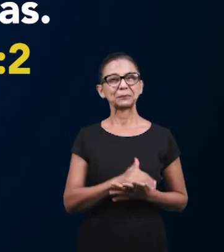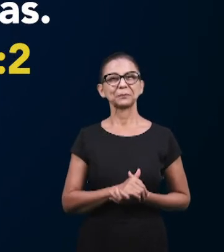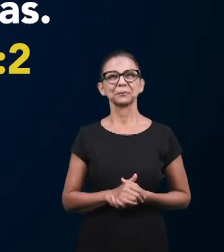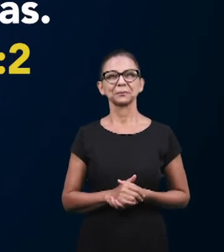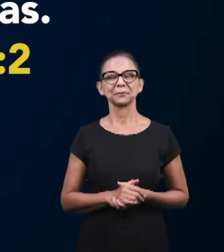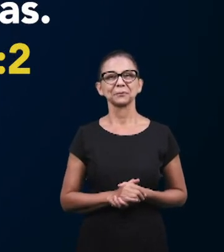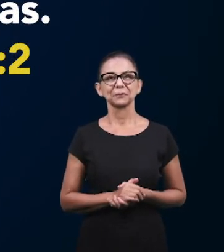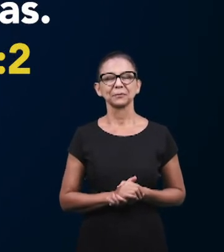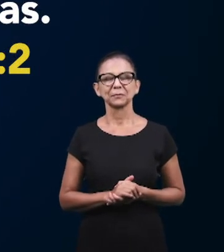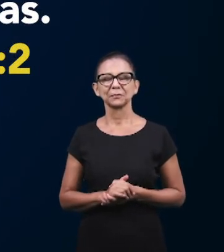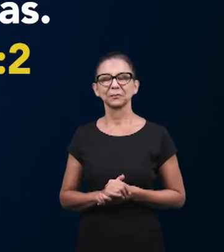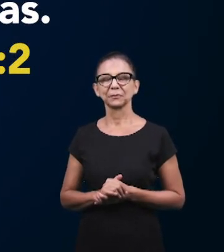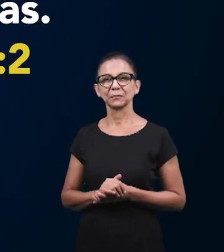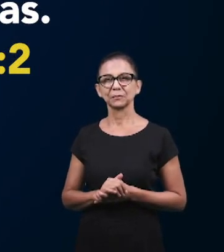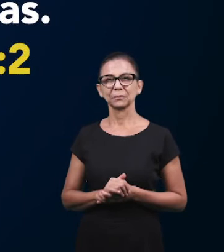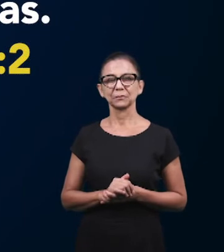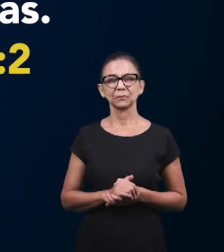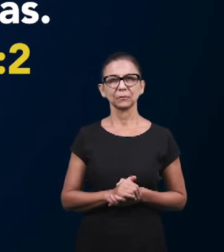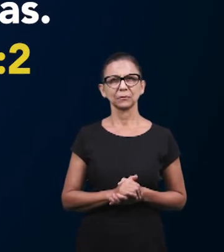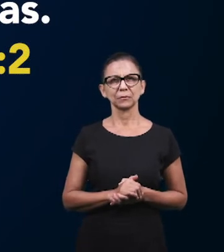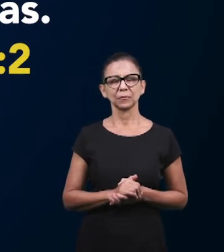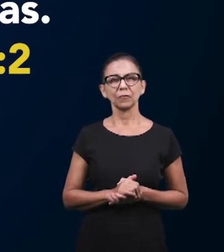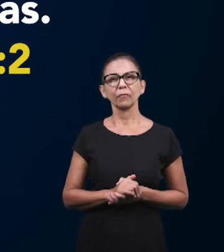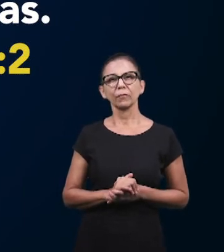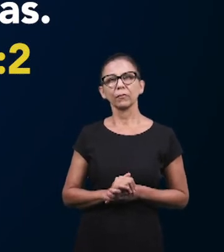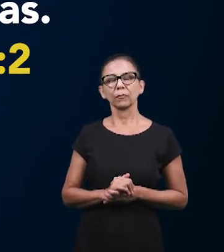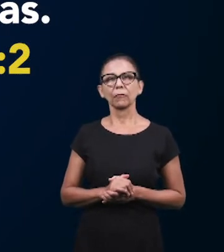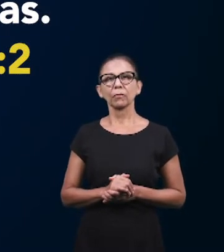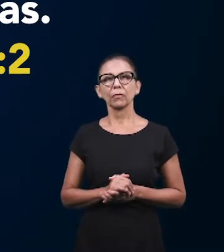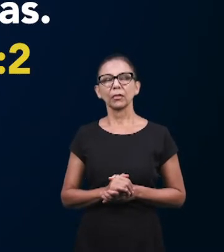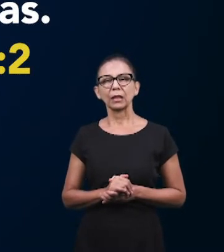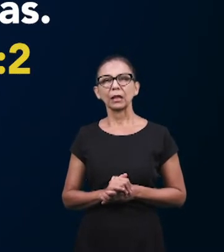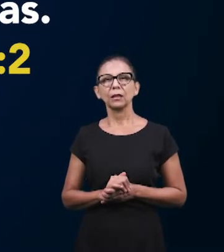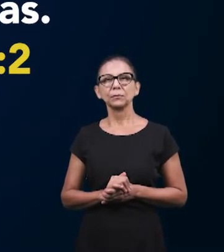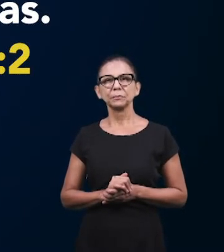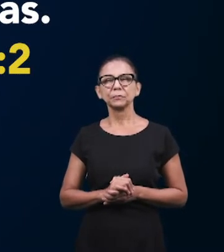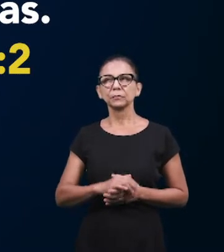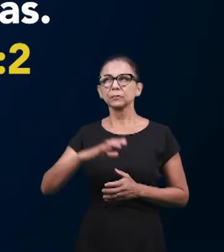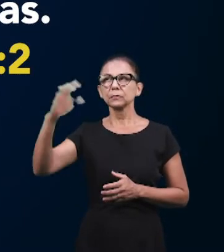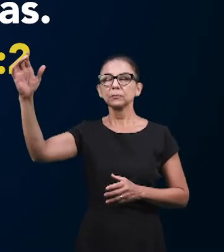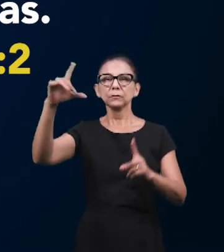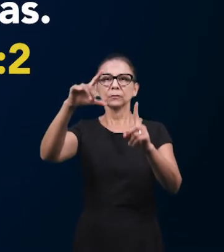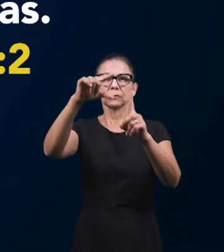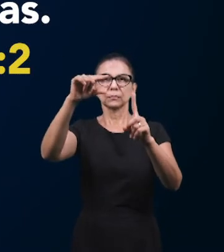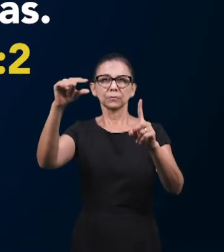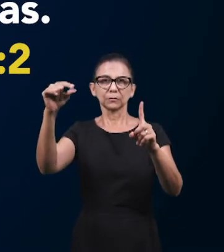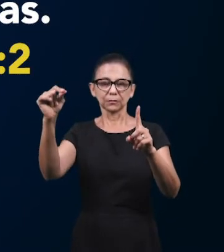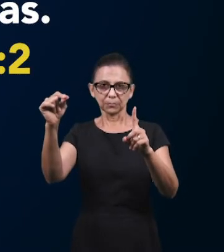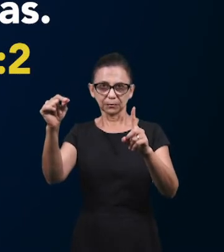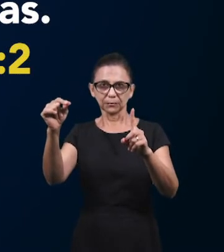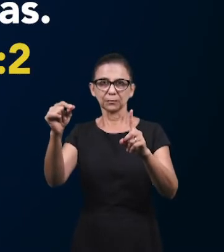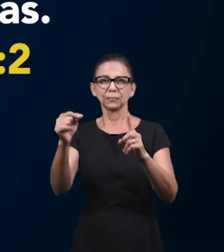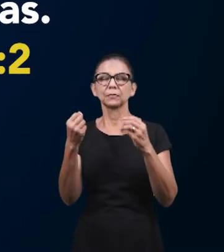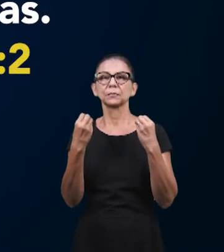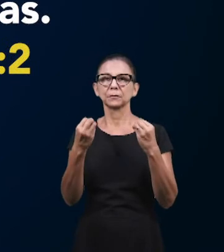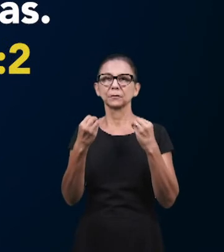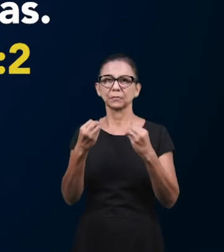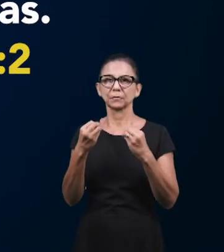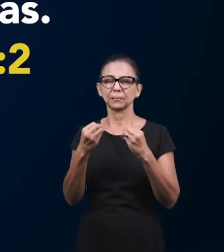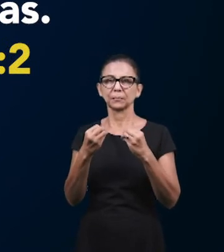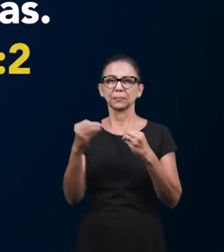que diz: eleitos segundo a presciência de Deus Pai, em santificação do Espírito, para a